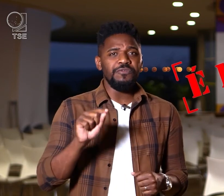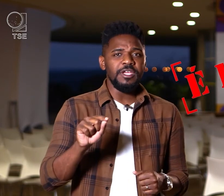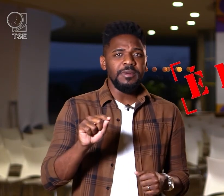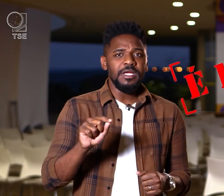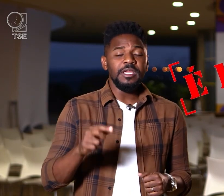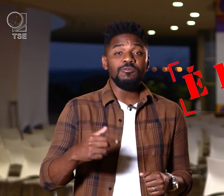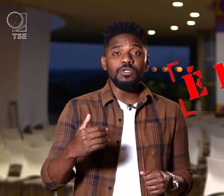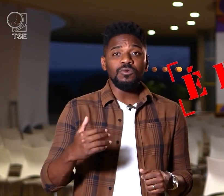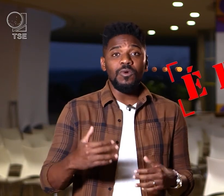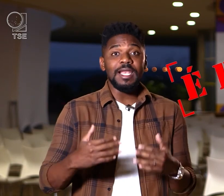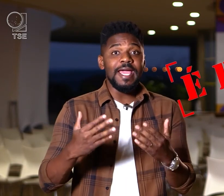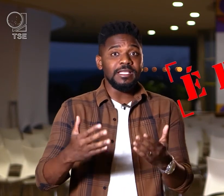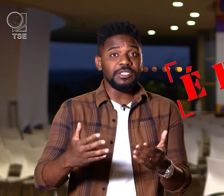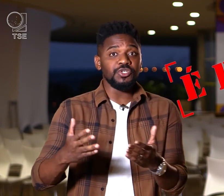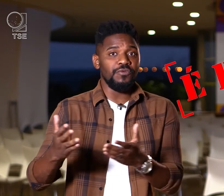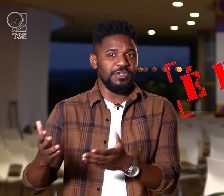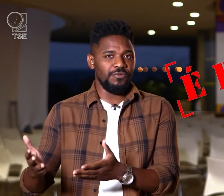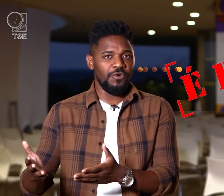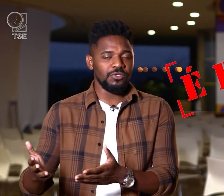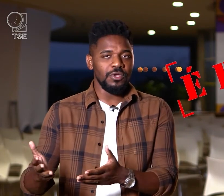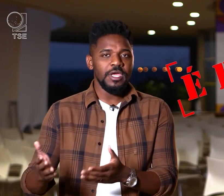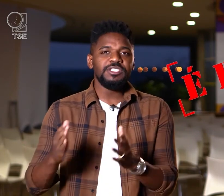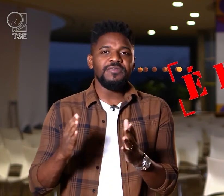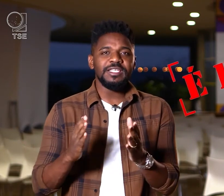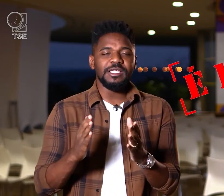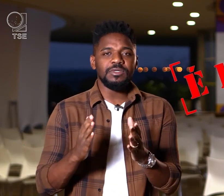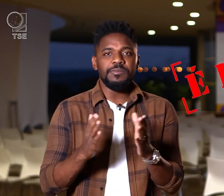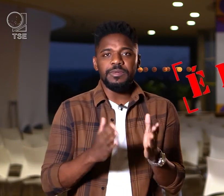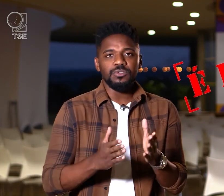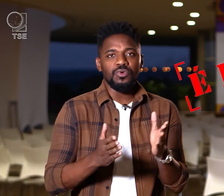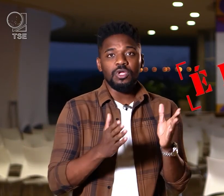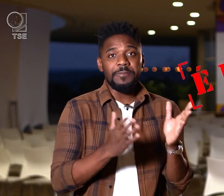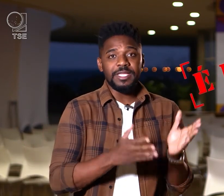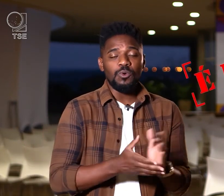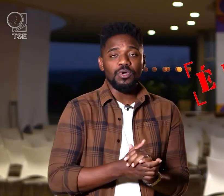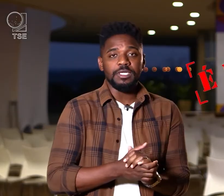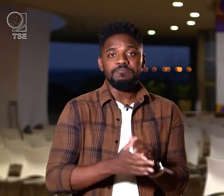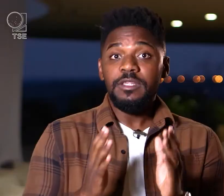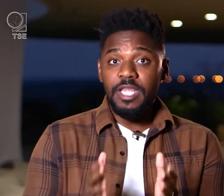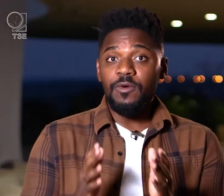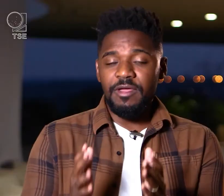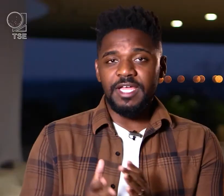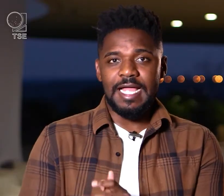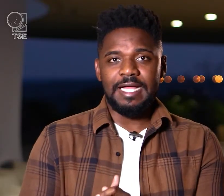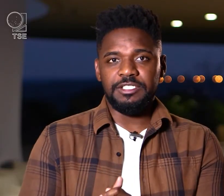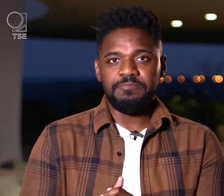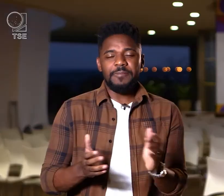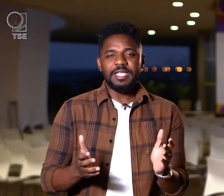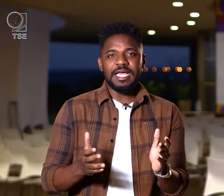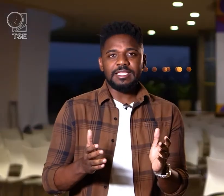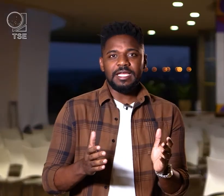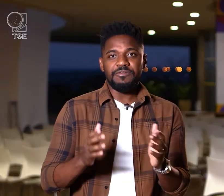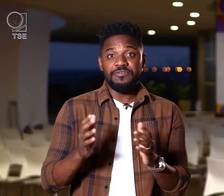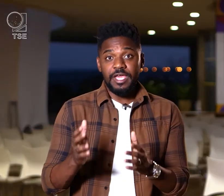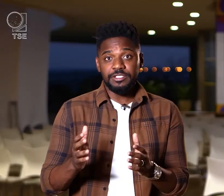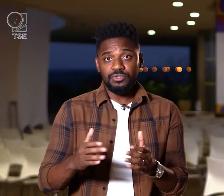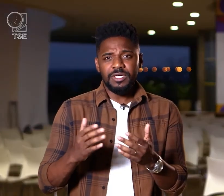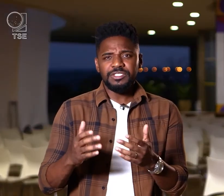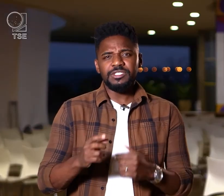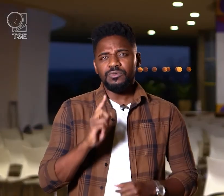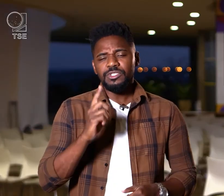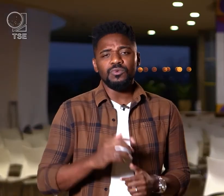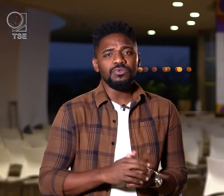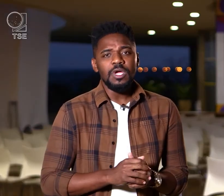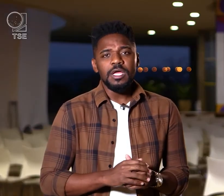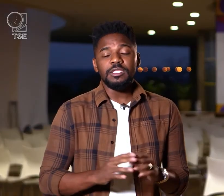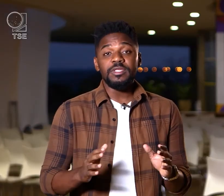apertar confirma enquanto o alerta de conferir o voto estiver sendo exibido no rodapé da urna. Não é verdade. Apertar a tecla verde